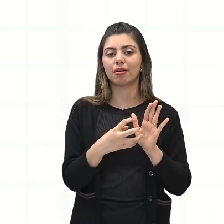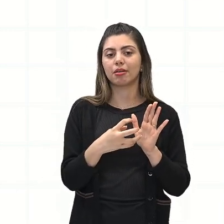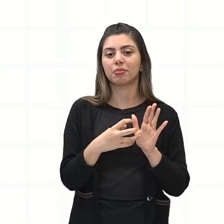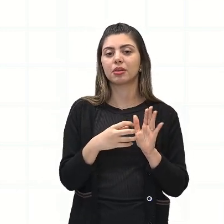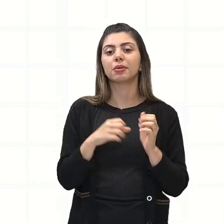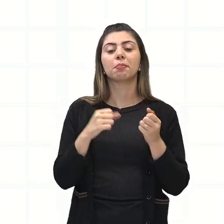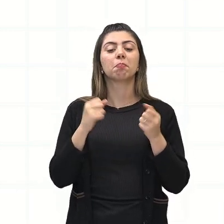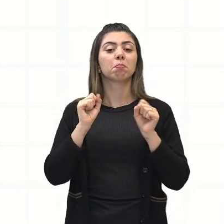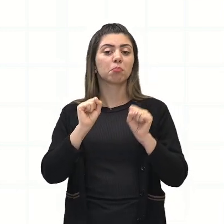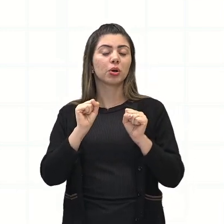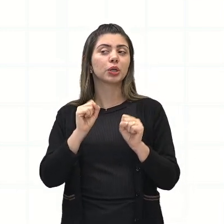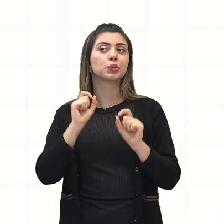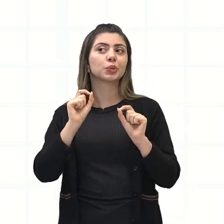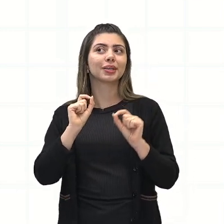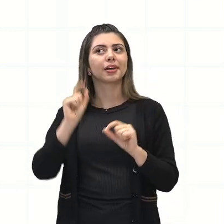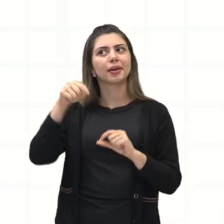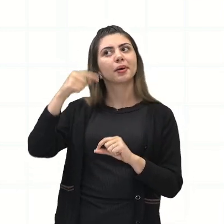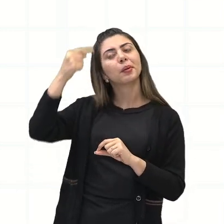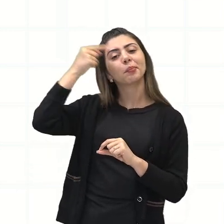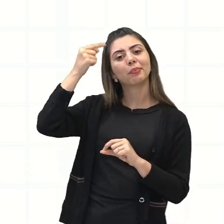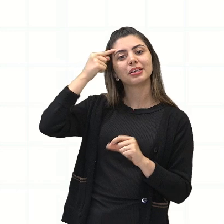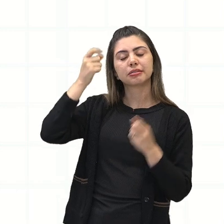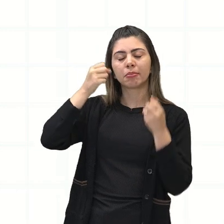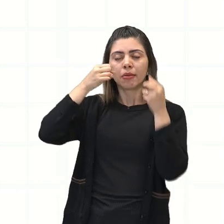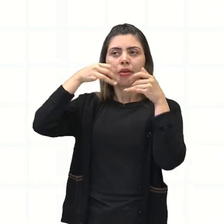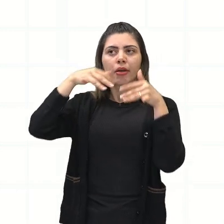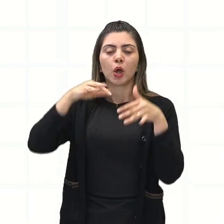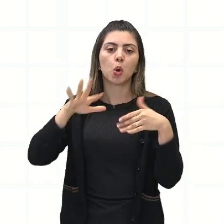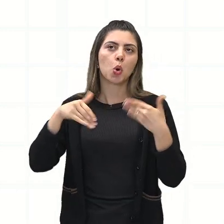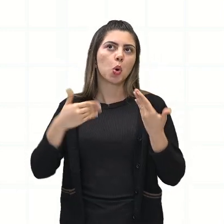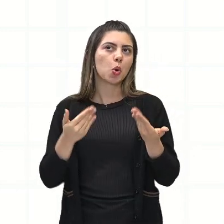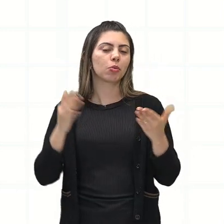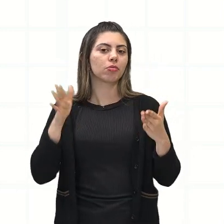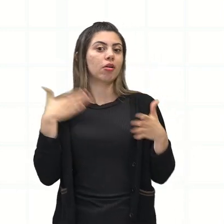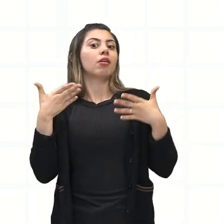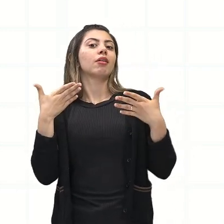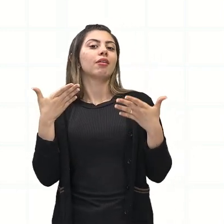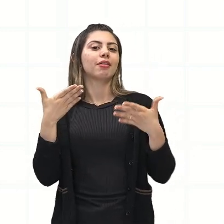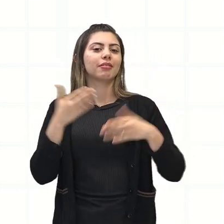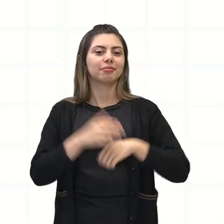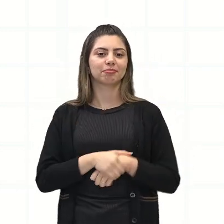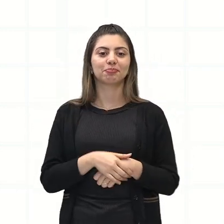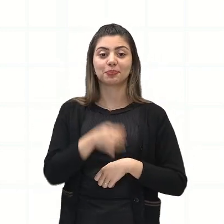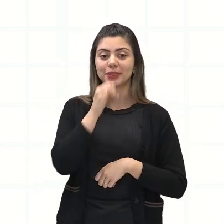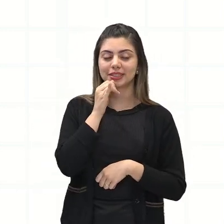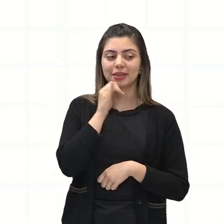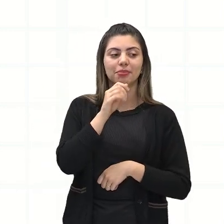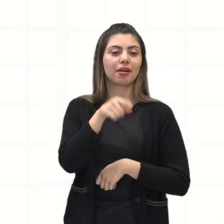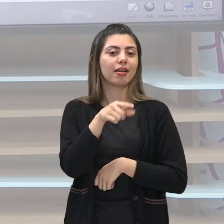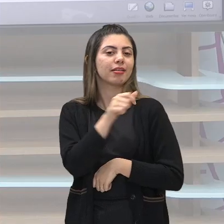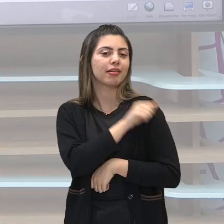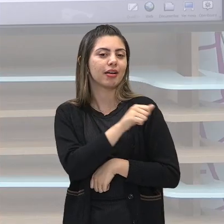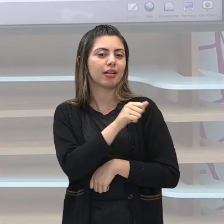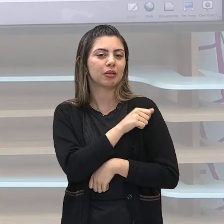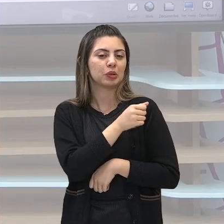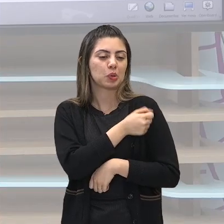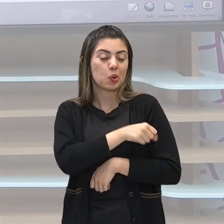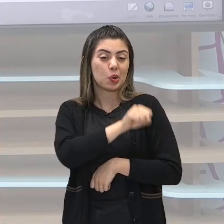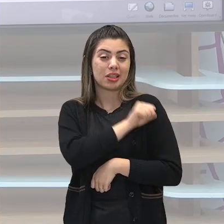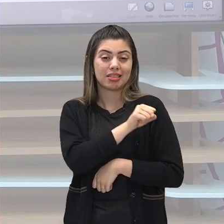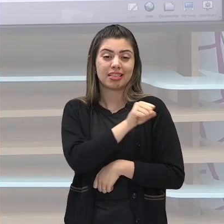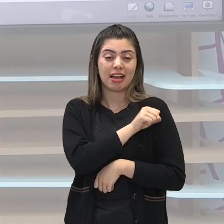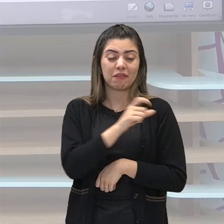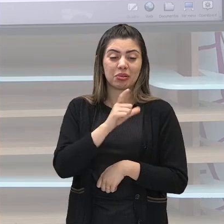trazer um pensamento exagerado. Por exemplo, os 8º anos têm milhões